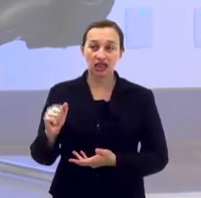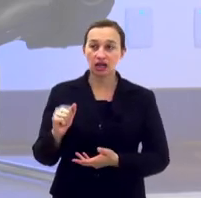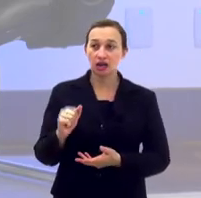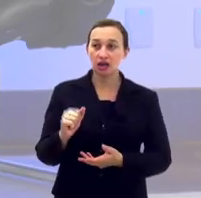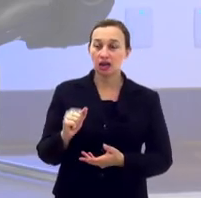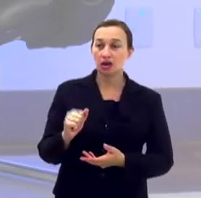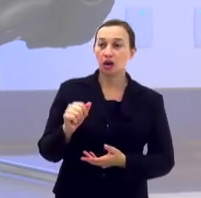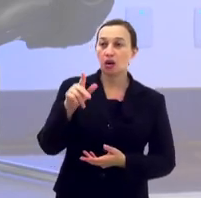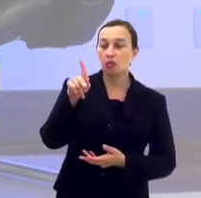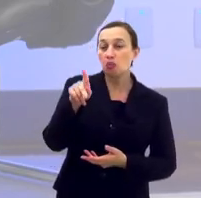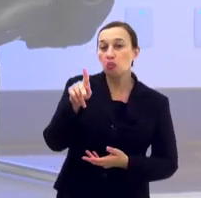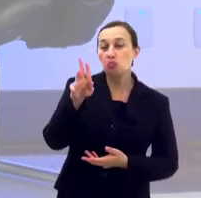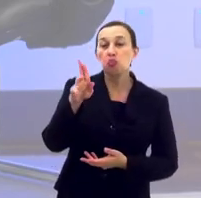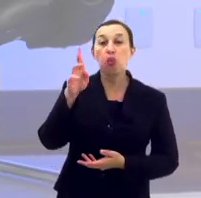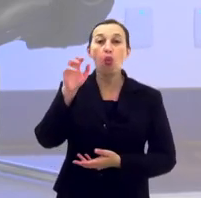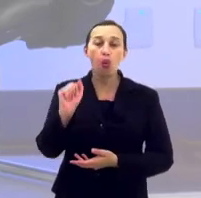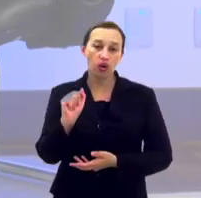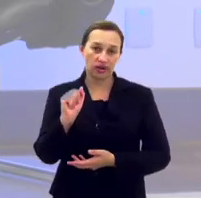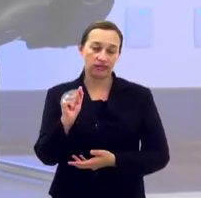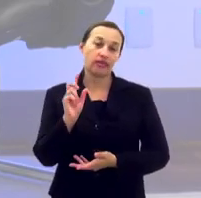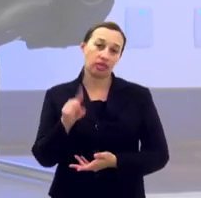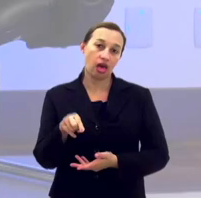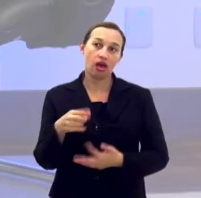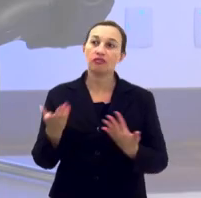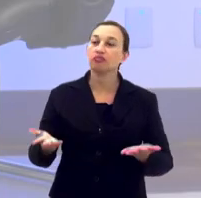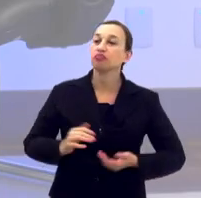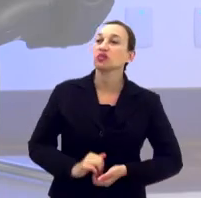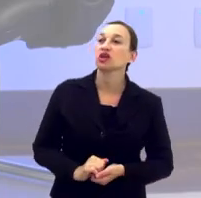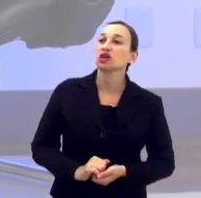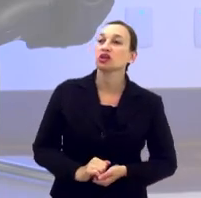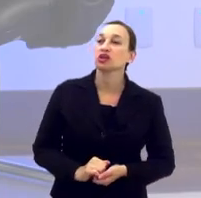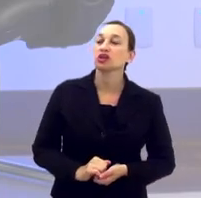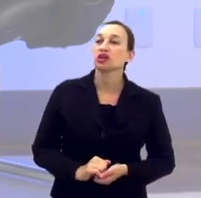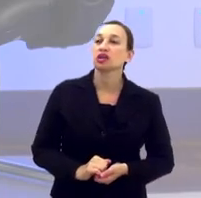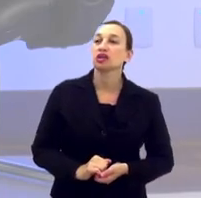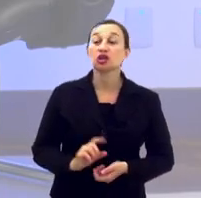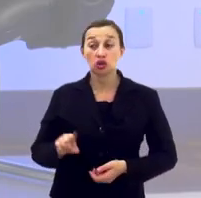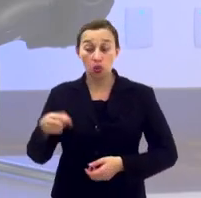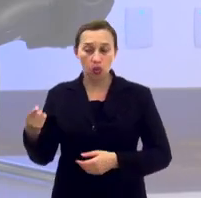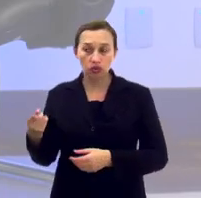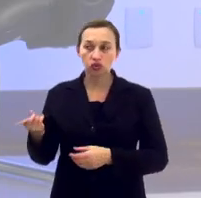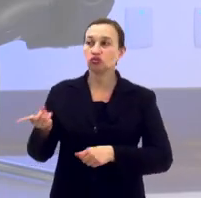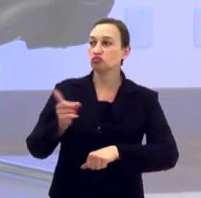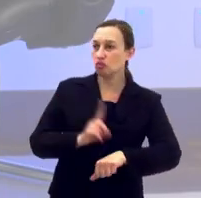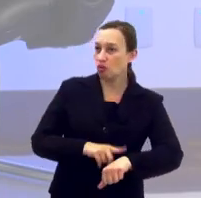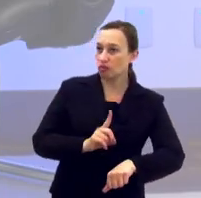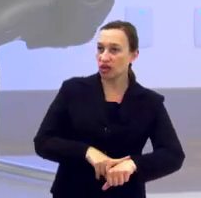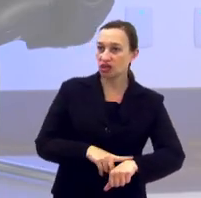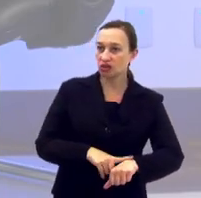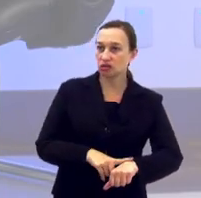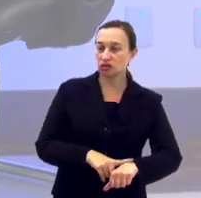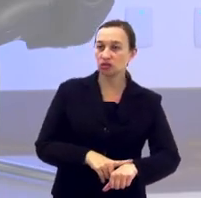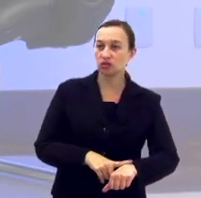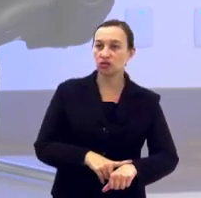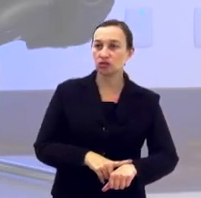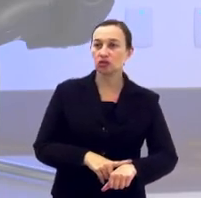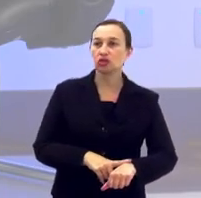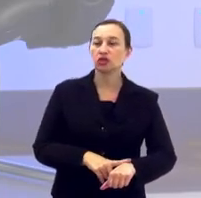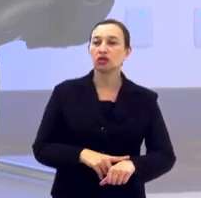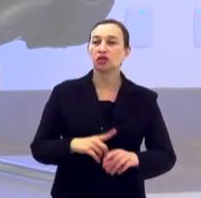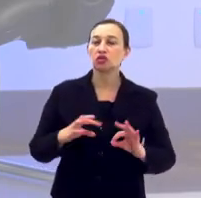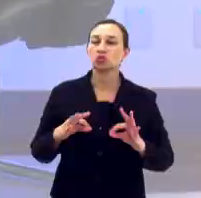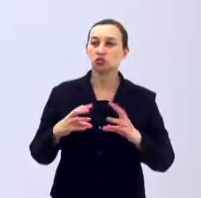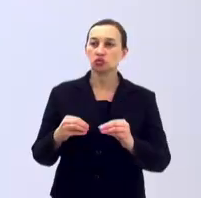alemão, raça pura, que só pode ser. Então, já se viu em outras épocas e oportunidades que isso é